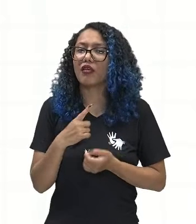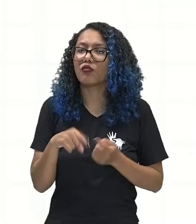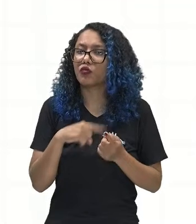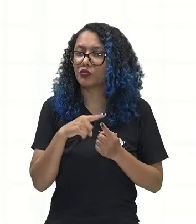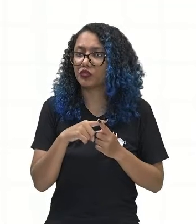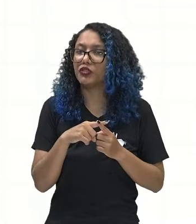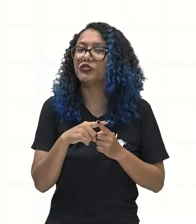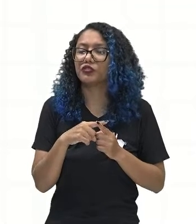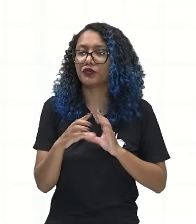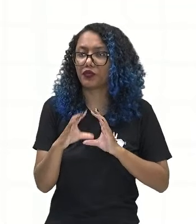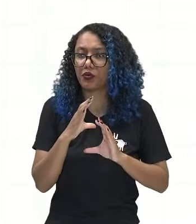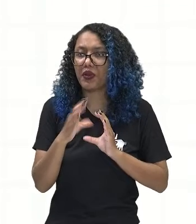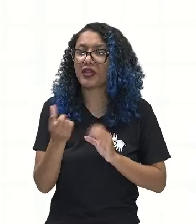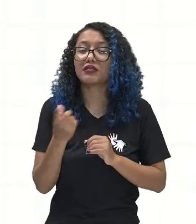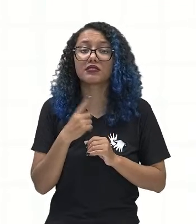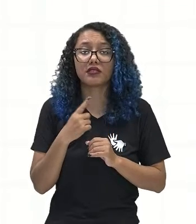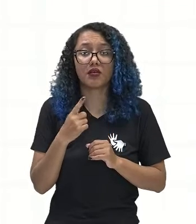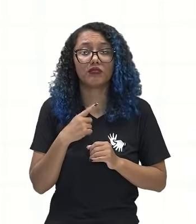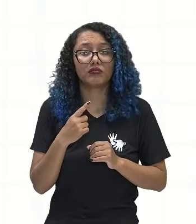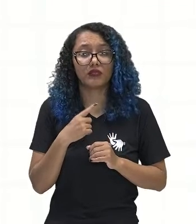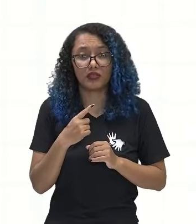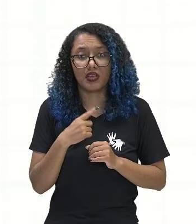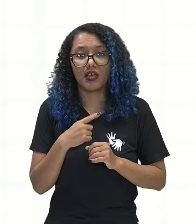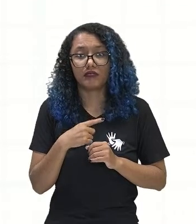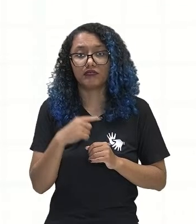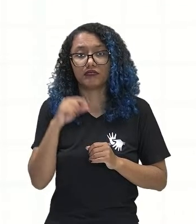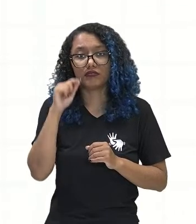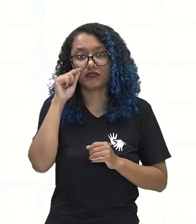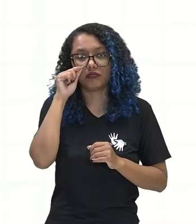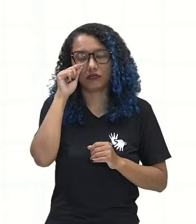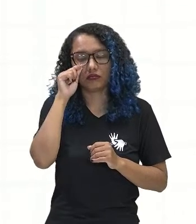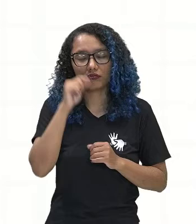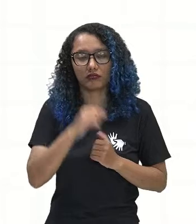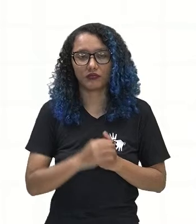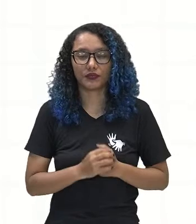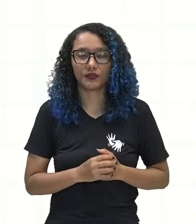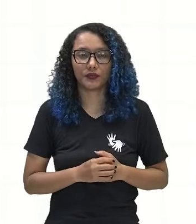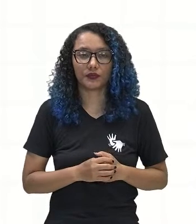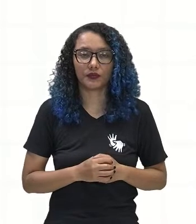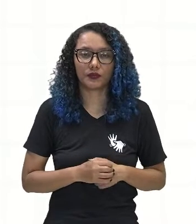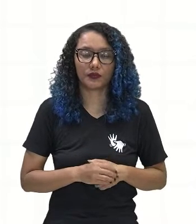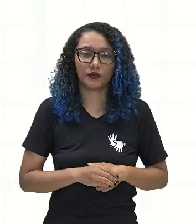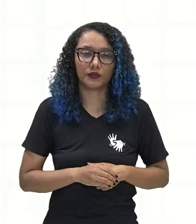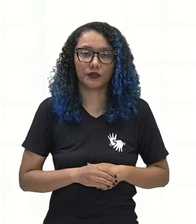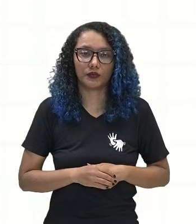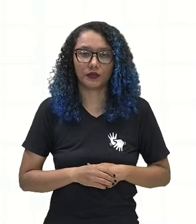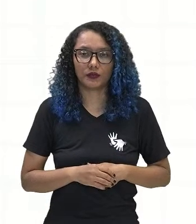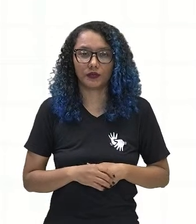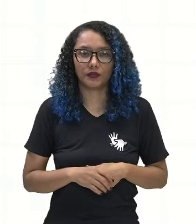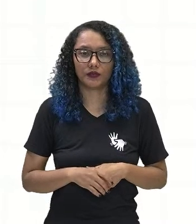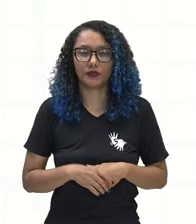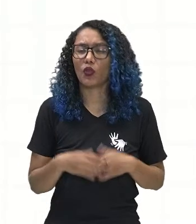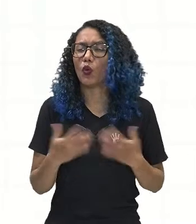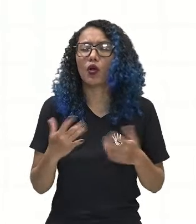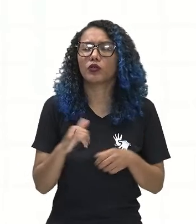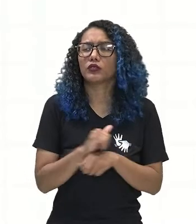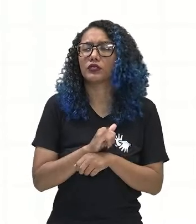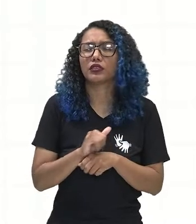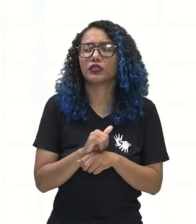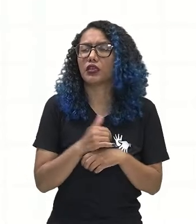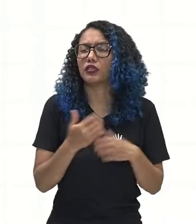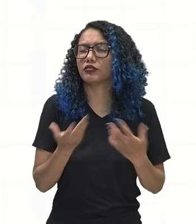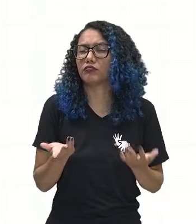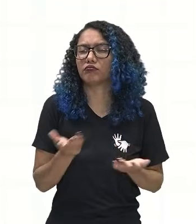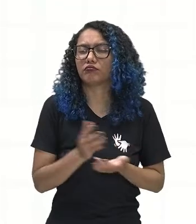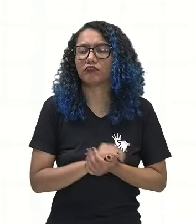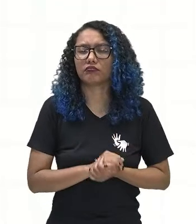intencionalidade discursiva, né? Esse objetivo da propaganda. Essas estratégias, né, da propaganda